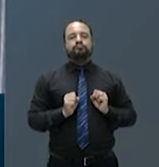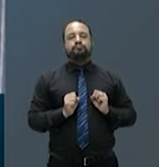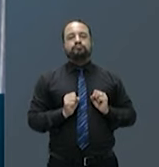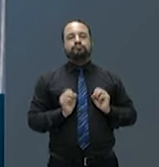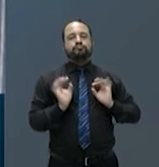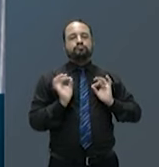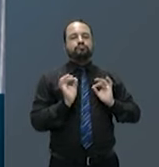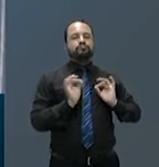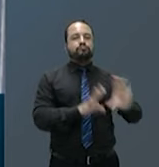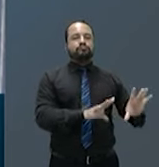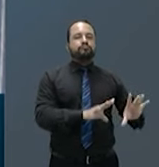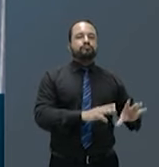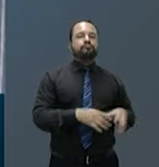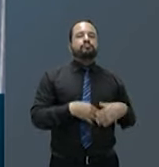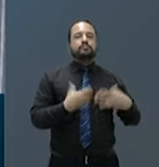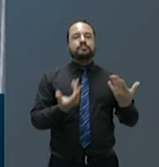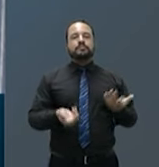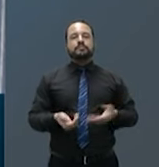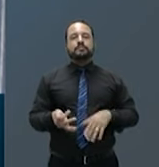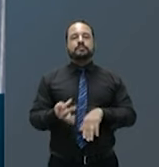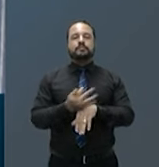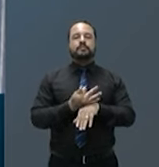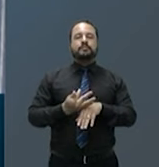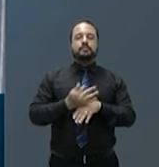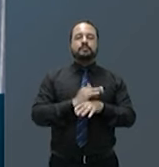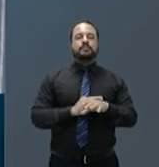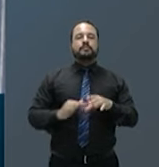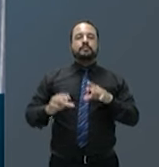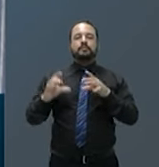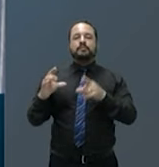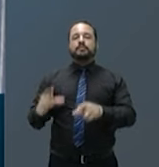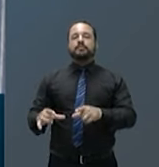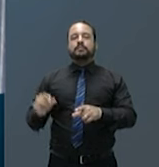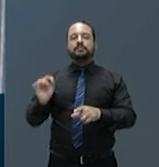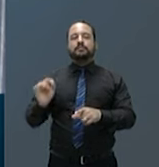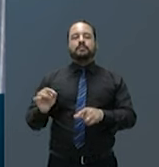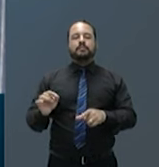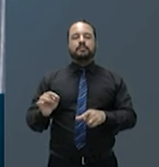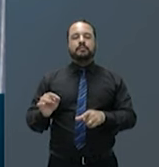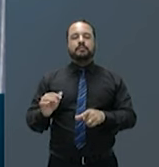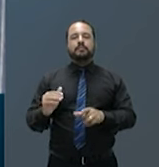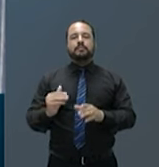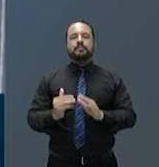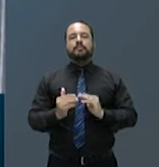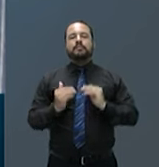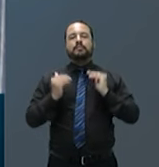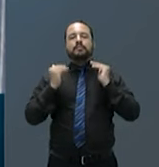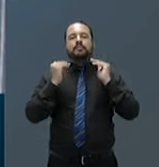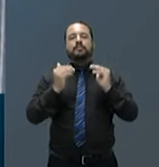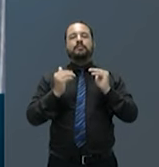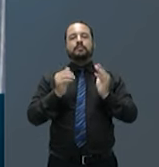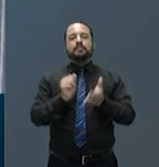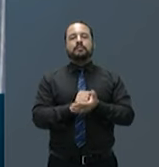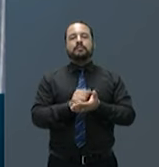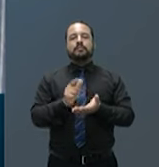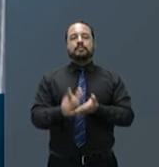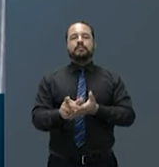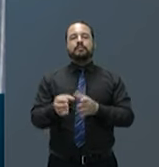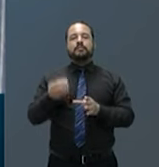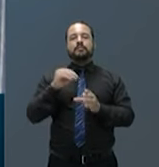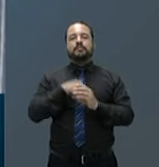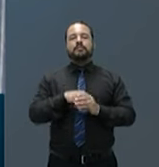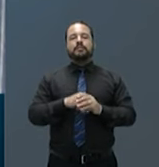da existência do feriado local, que somente teria sido superado por ocasião do julgamento do agravo interno no